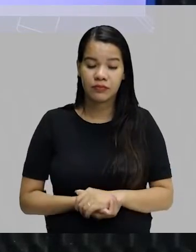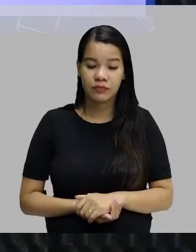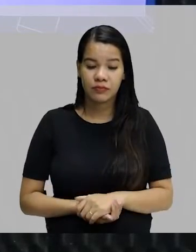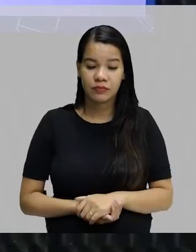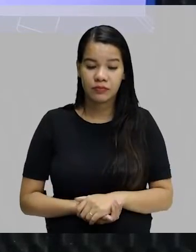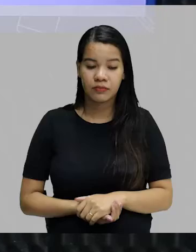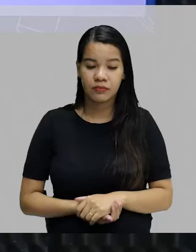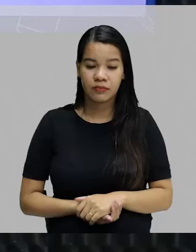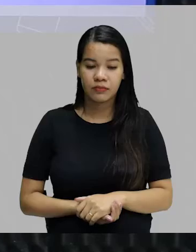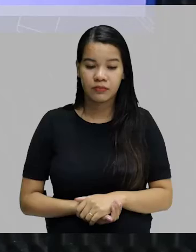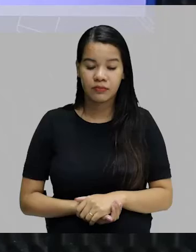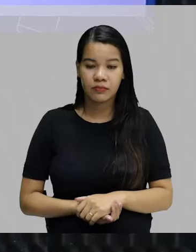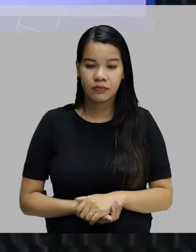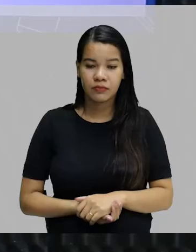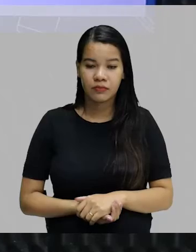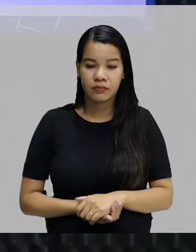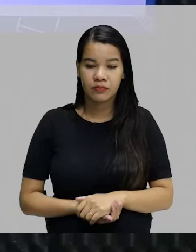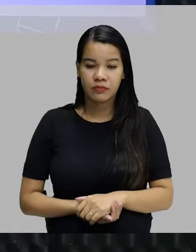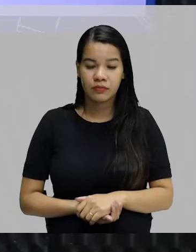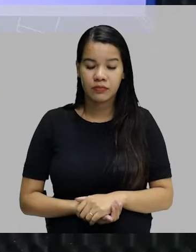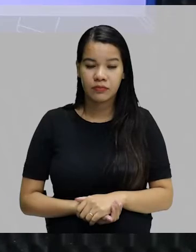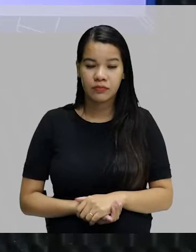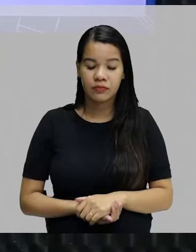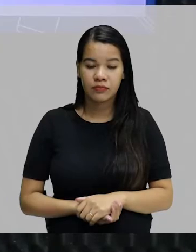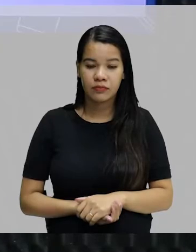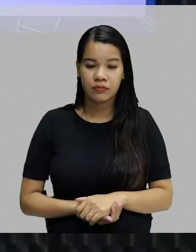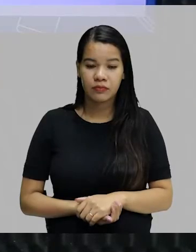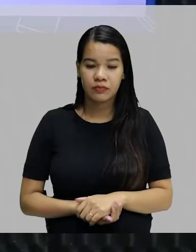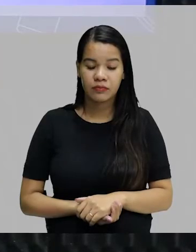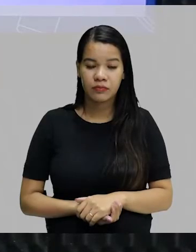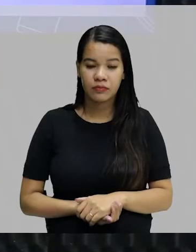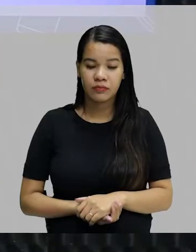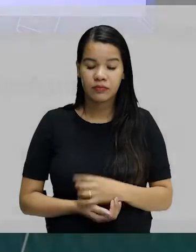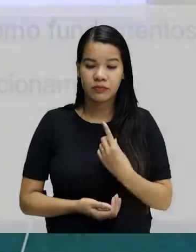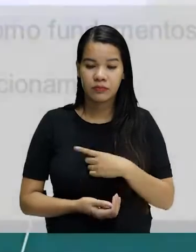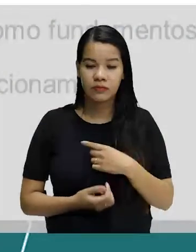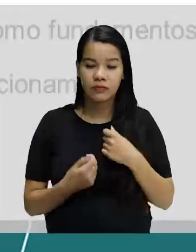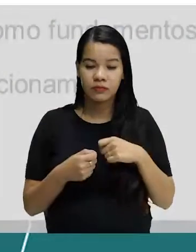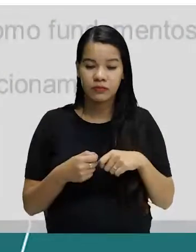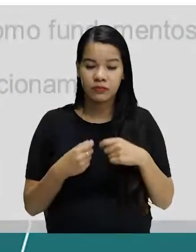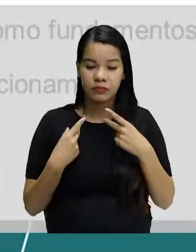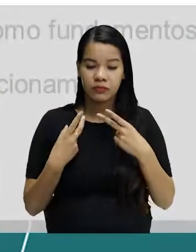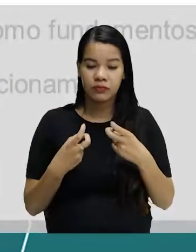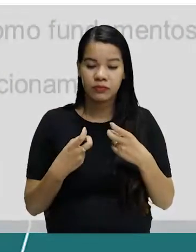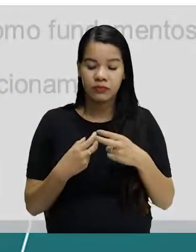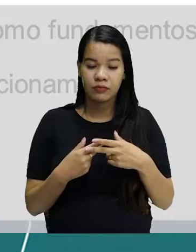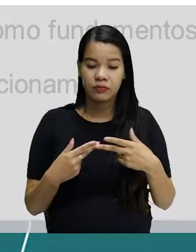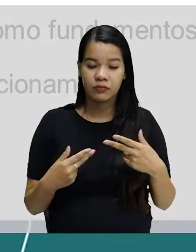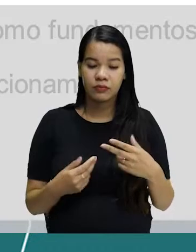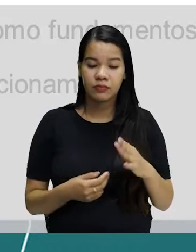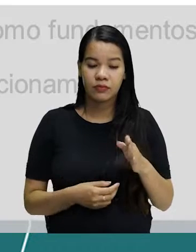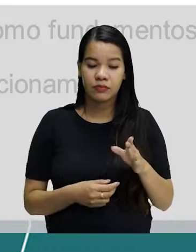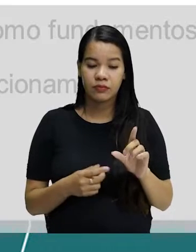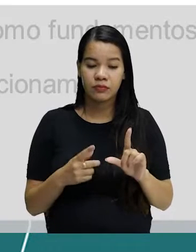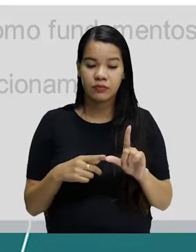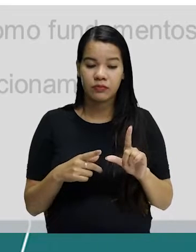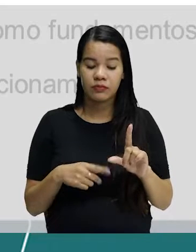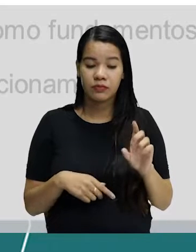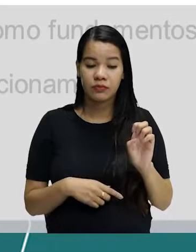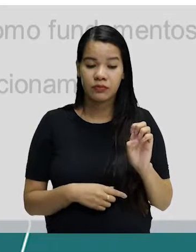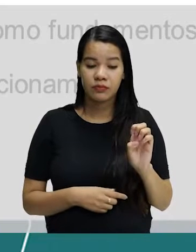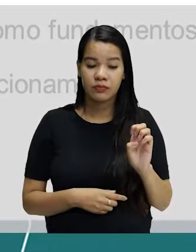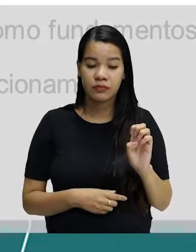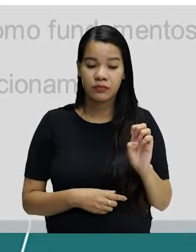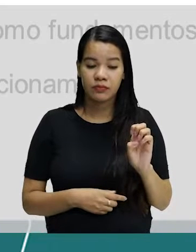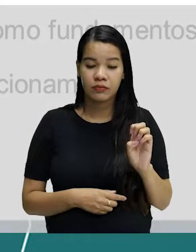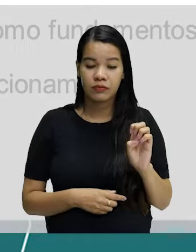deterministas. Não é bem por aí que nós podemos encarar ou perceber a coisa. Letra E. Os jogos de linguagem